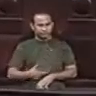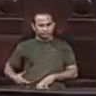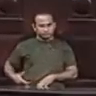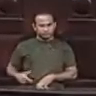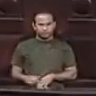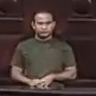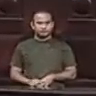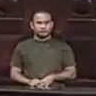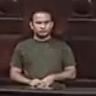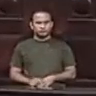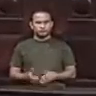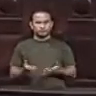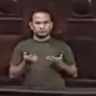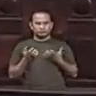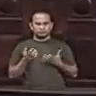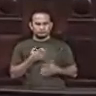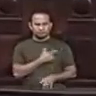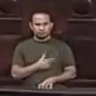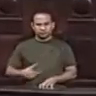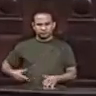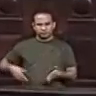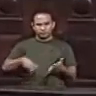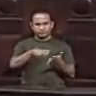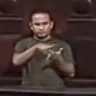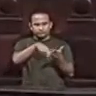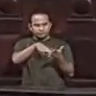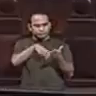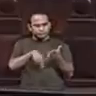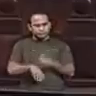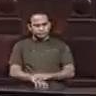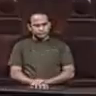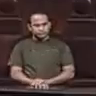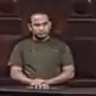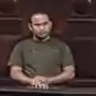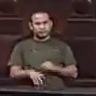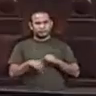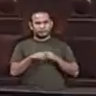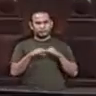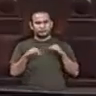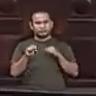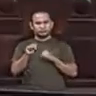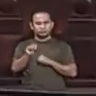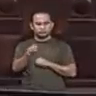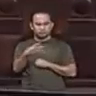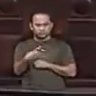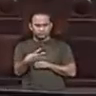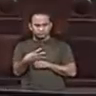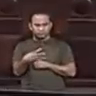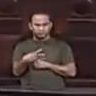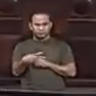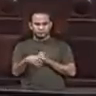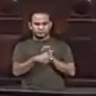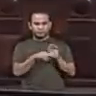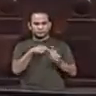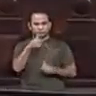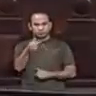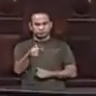Queria que Vossa Excelência lesse, com a ajuda do Marquinhos, o artigo 84, parágrafo